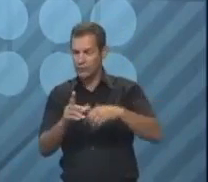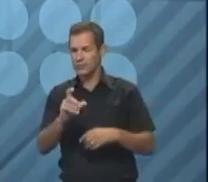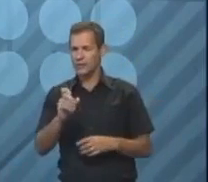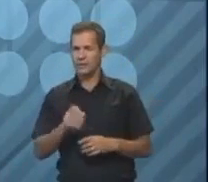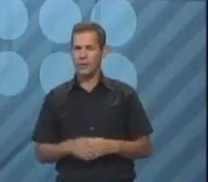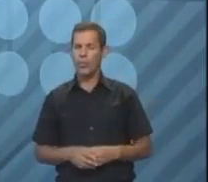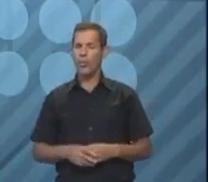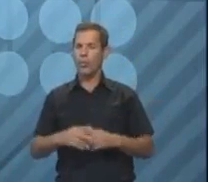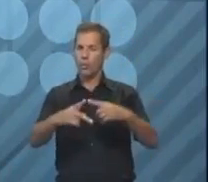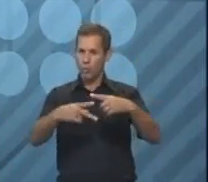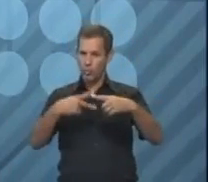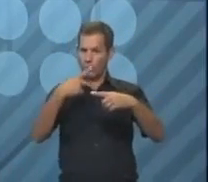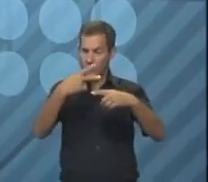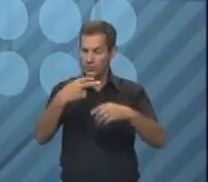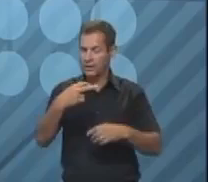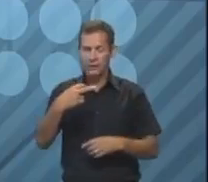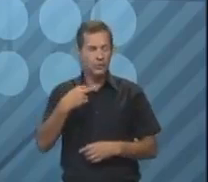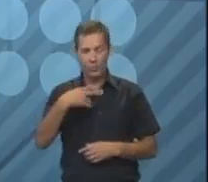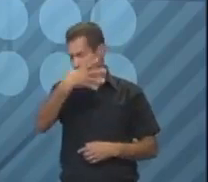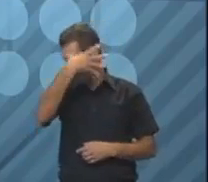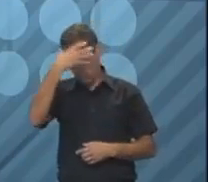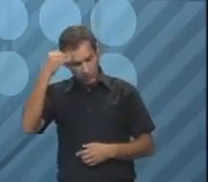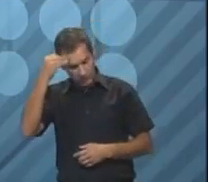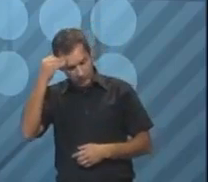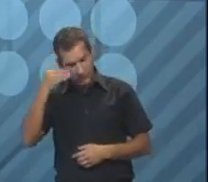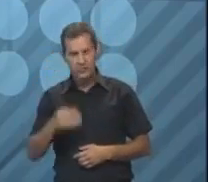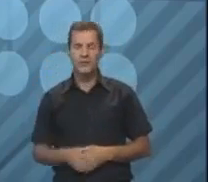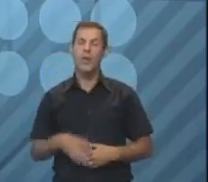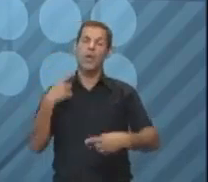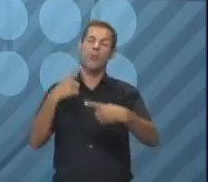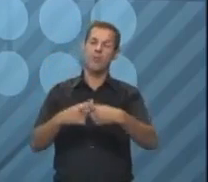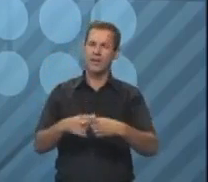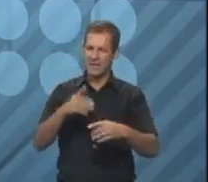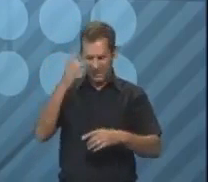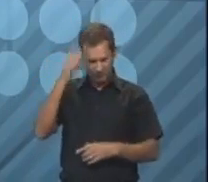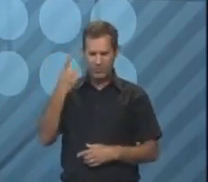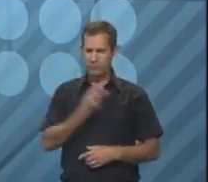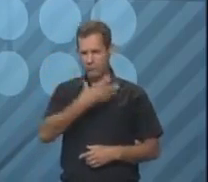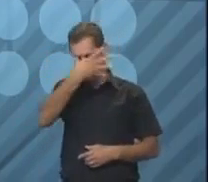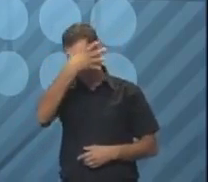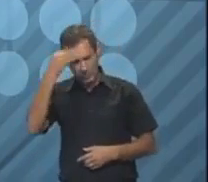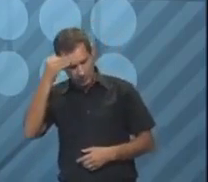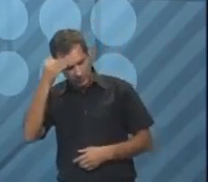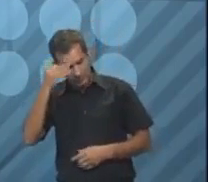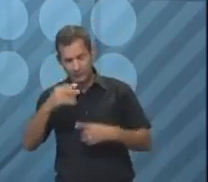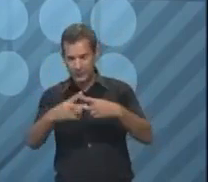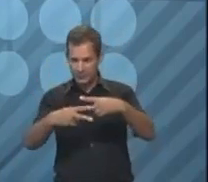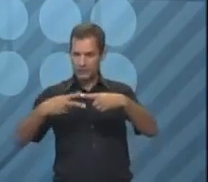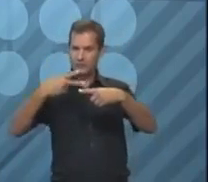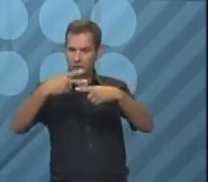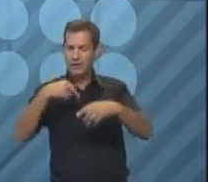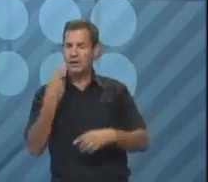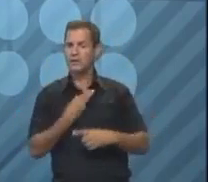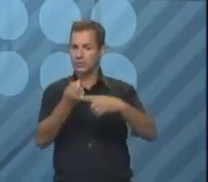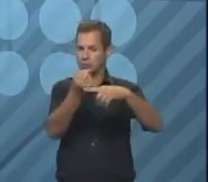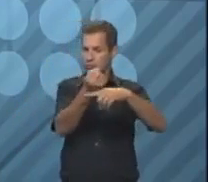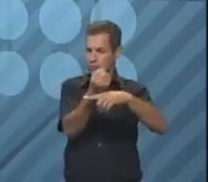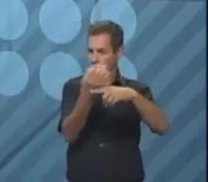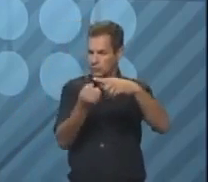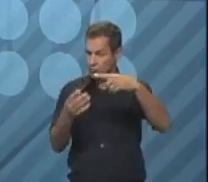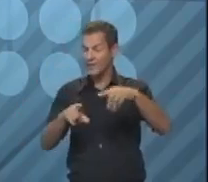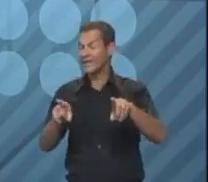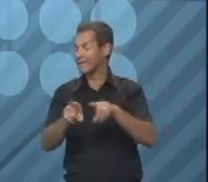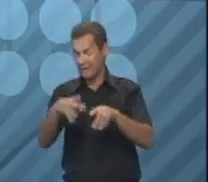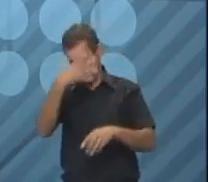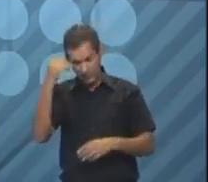é ao quadrado. Não se esqueça desse detalhe, porque é muito fácil da gente esquecer de elevar ao quadrado a nossa função. E também não